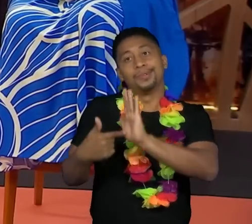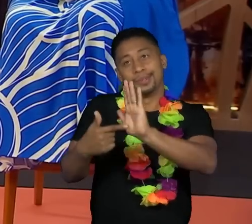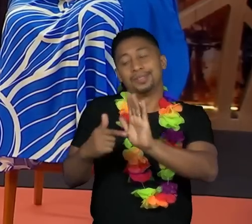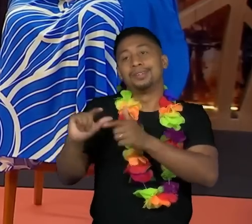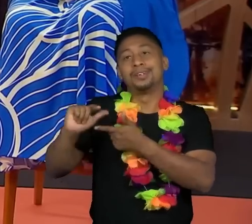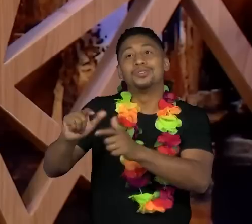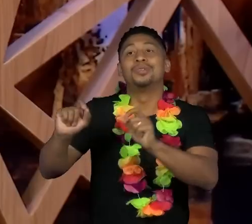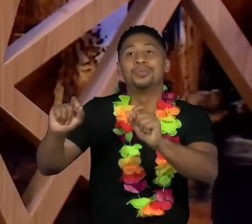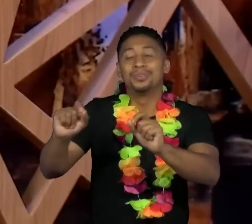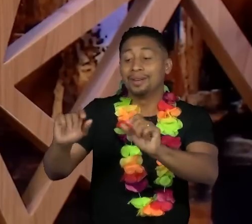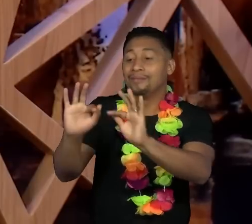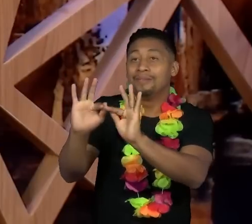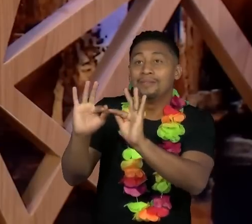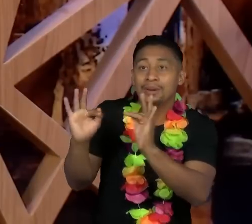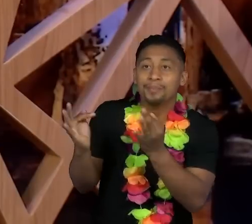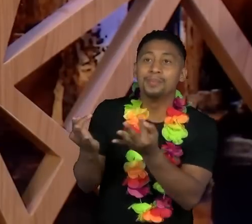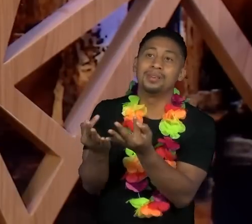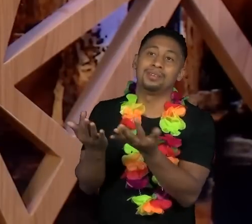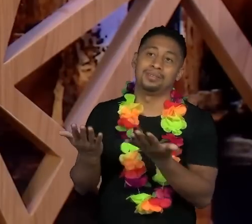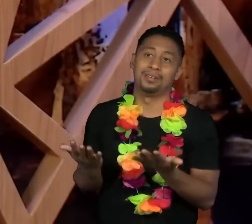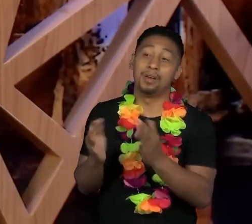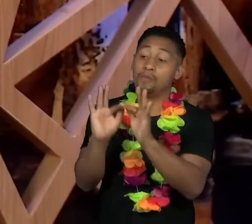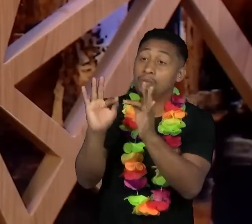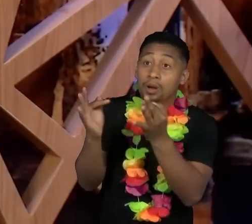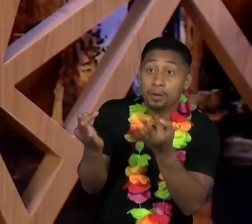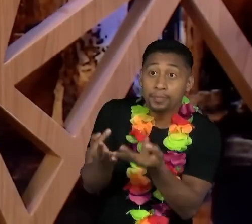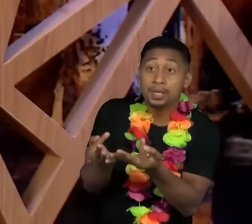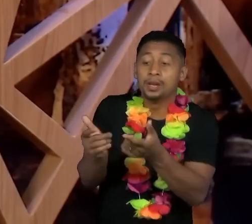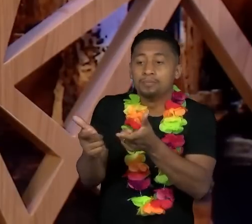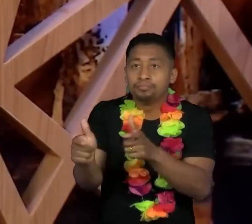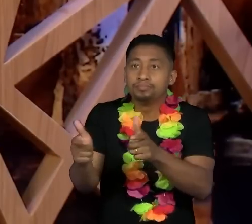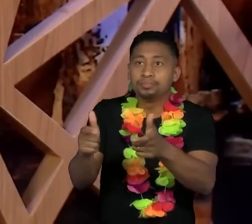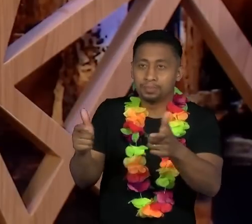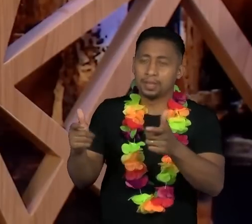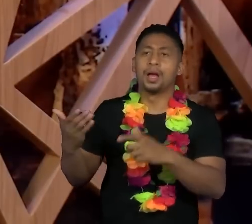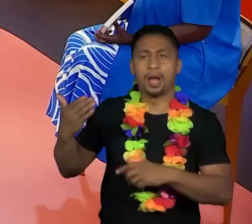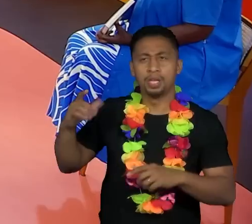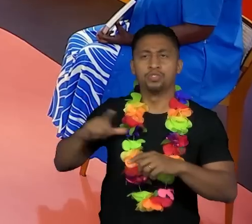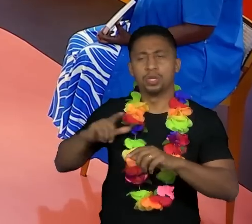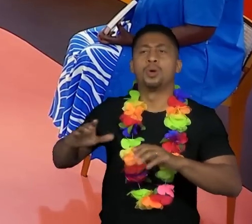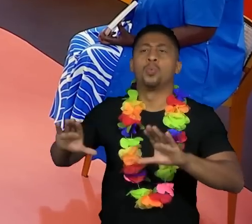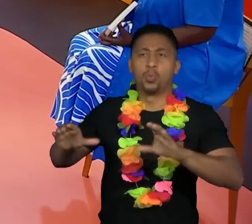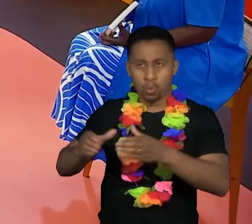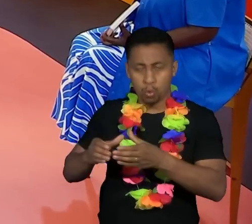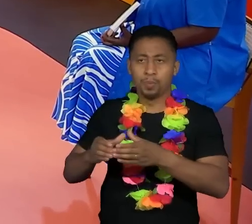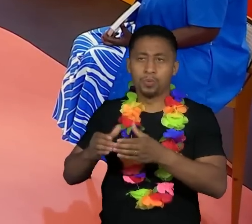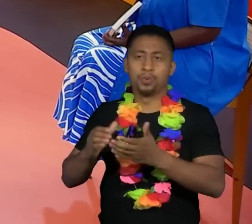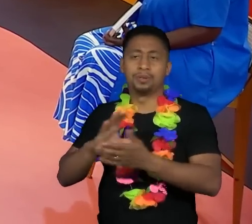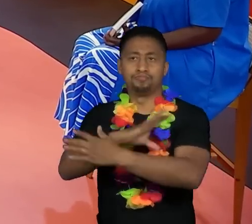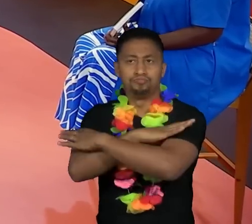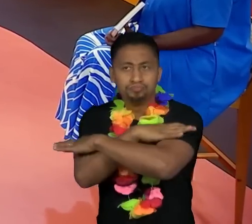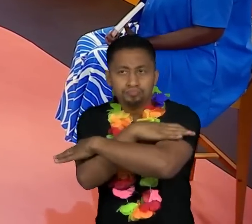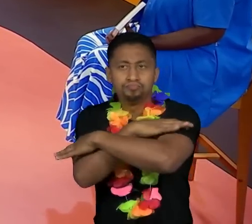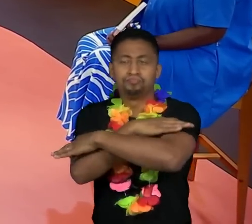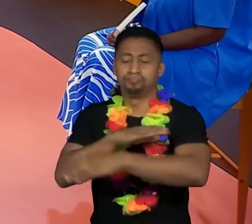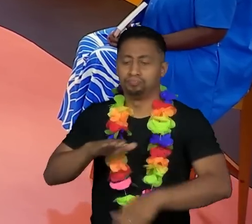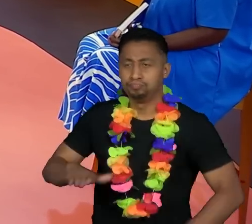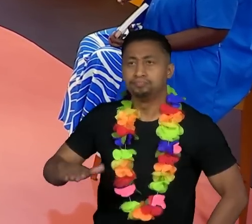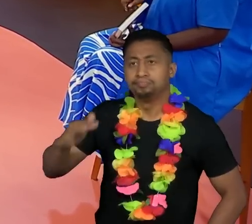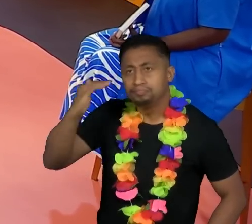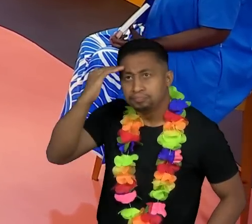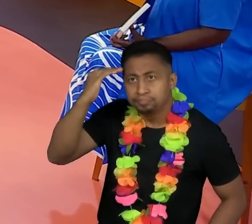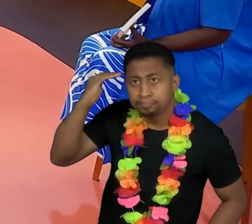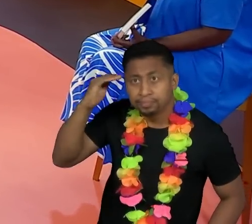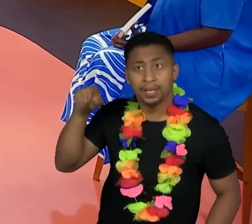falar da família, né? A família extensa, que você vai ver nos terreiros das macumbas, dos candomblés, mas você também via nas escolas de samba de